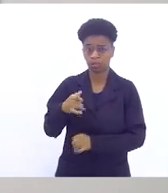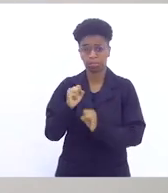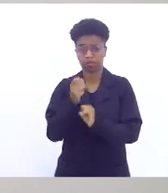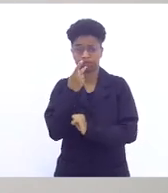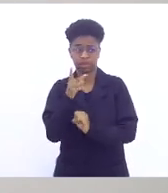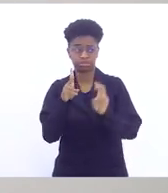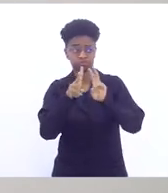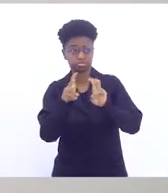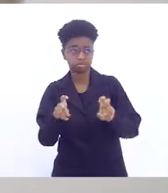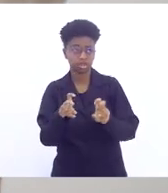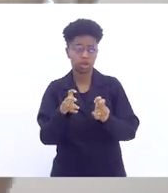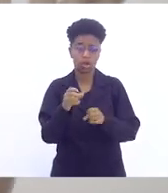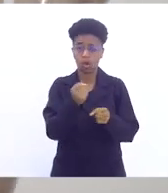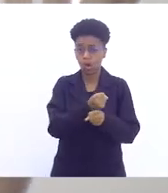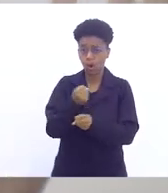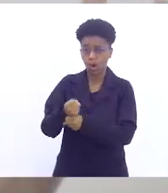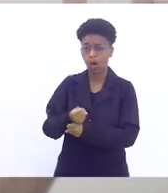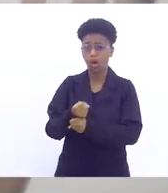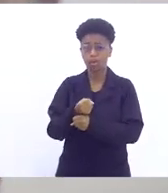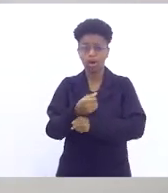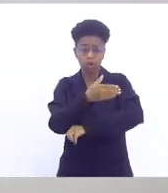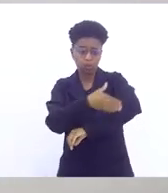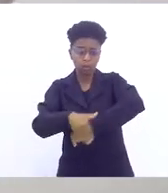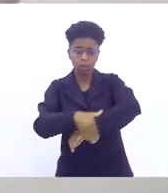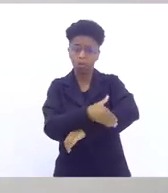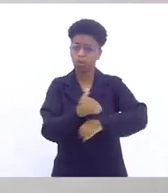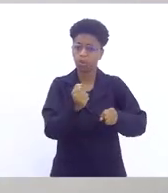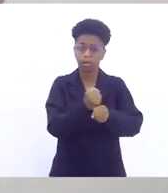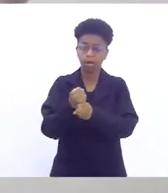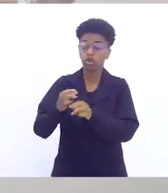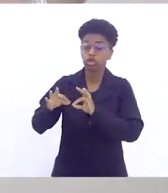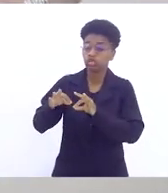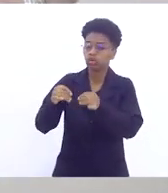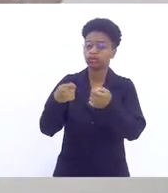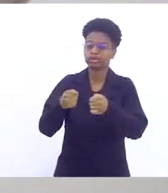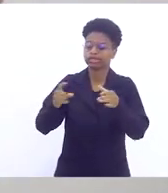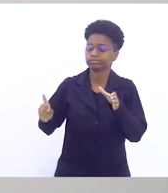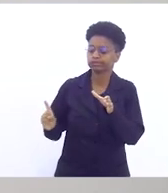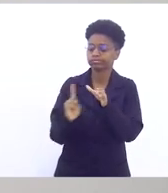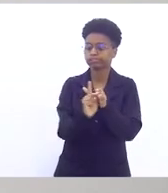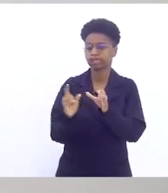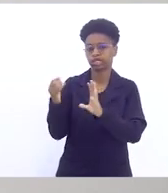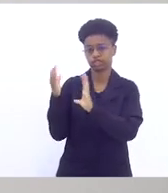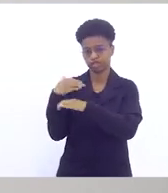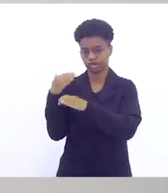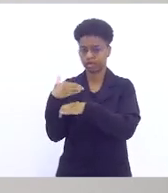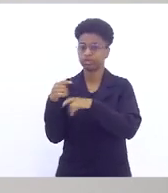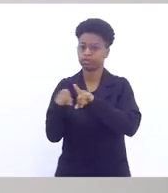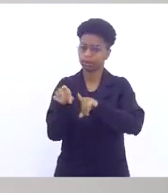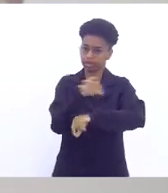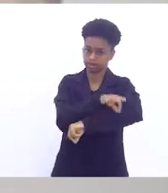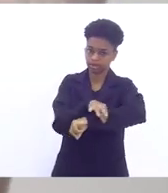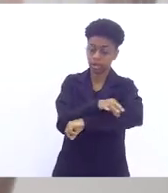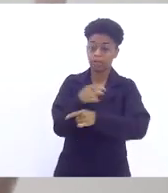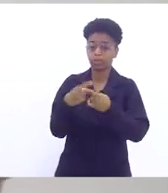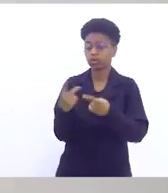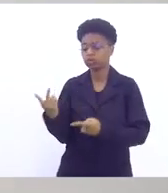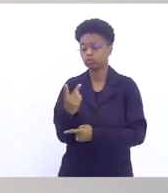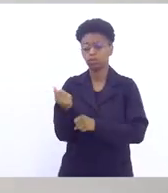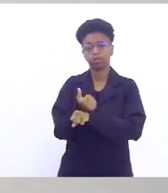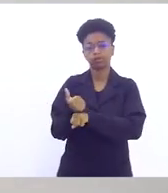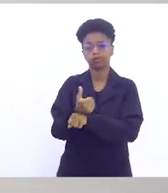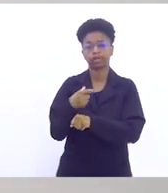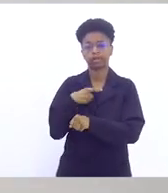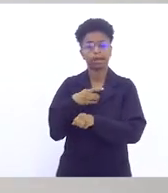obra você pode falar na estrada em Rua todos têm a engenharia o engenheiro arquiteto é o profissional que perpassa